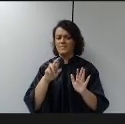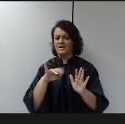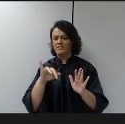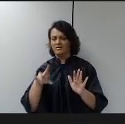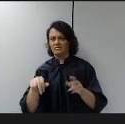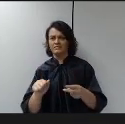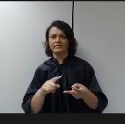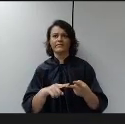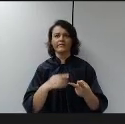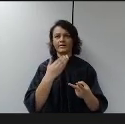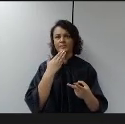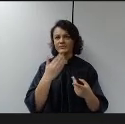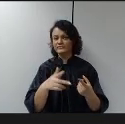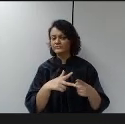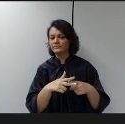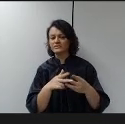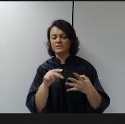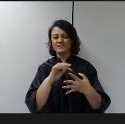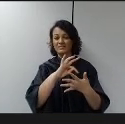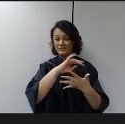esses pontos foram realmente